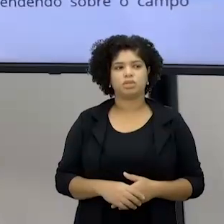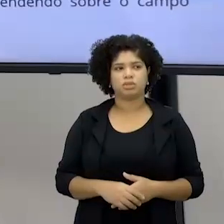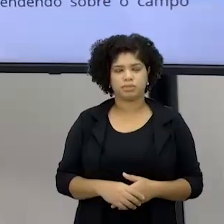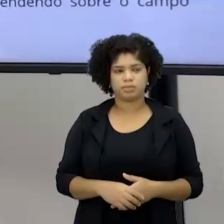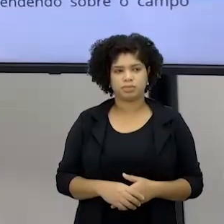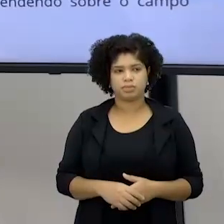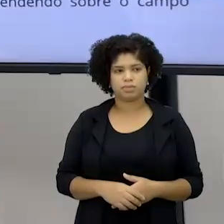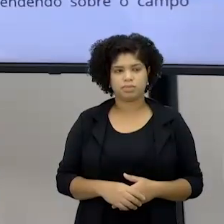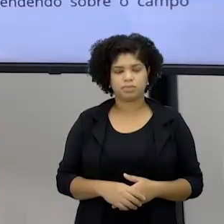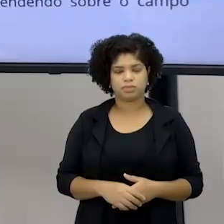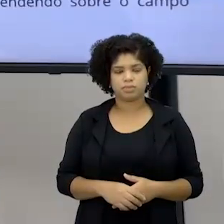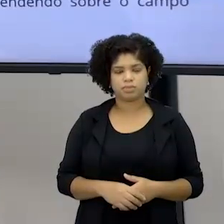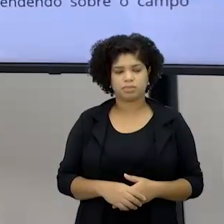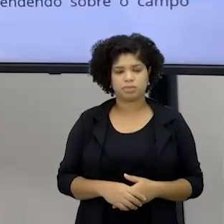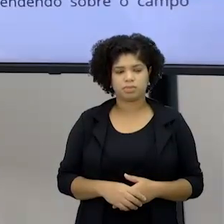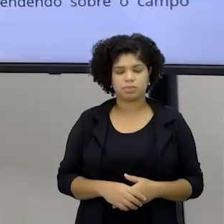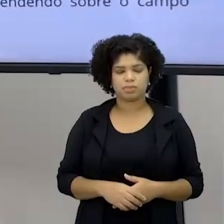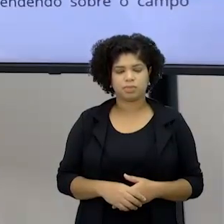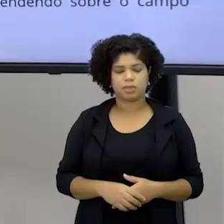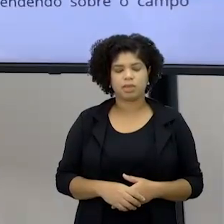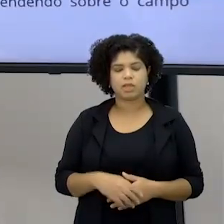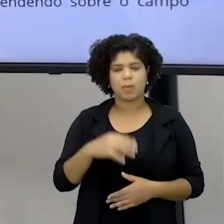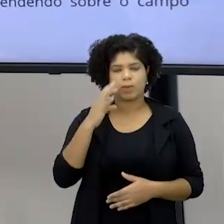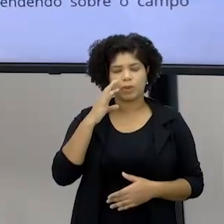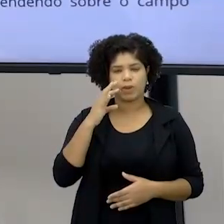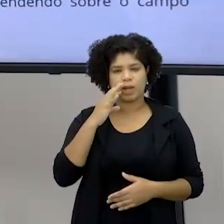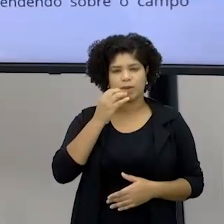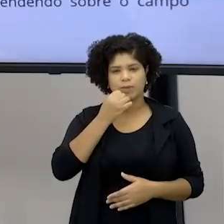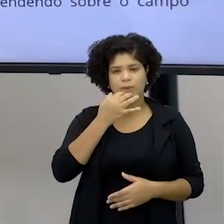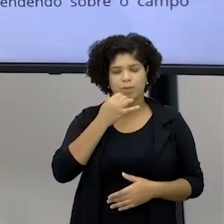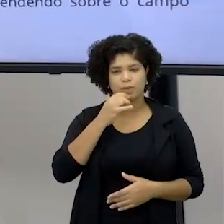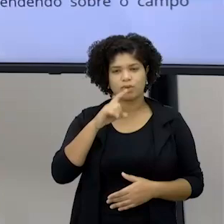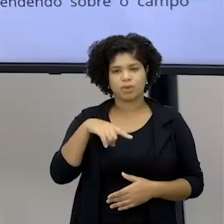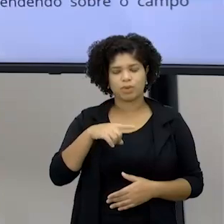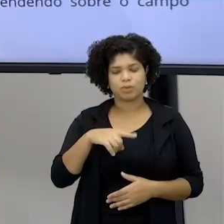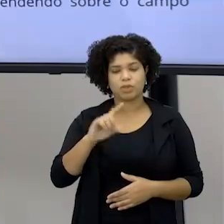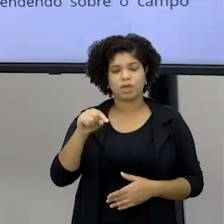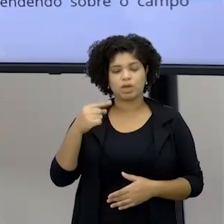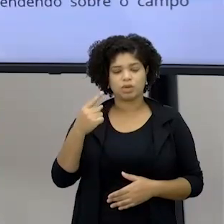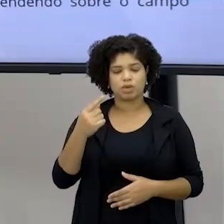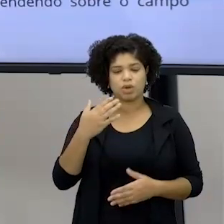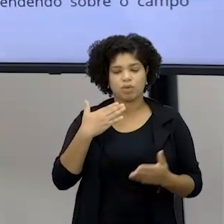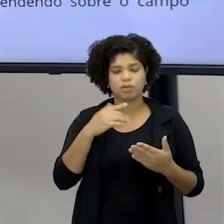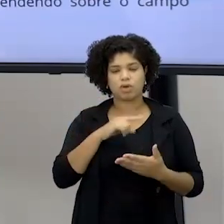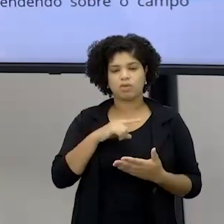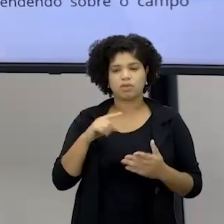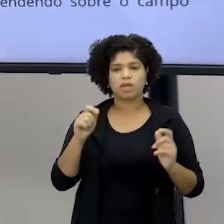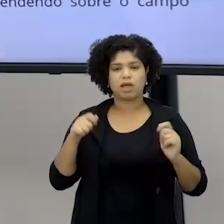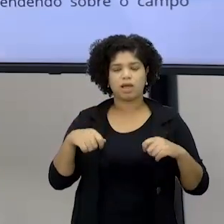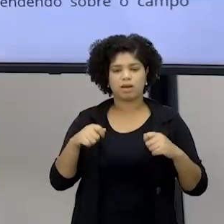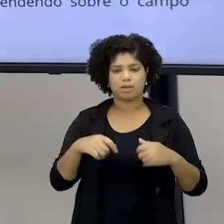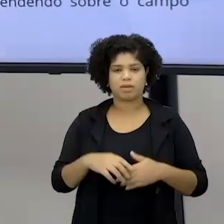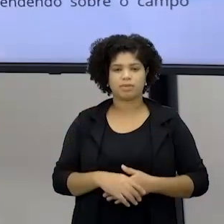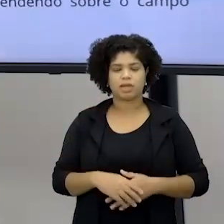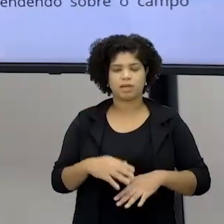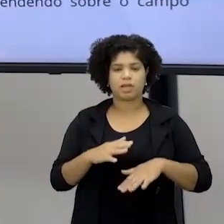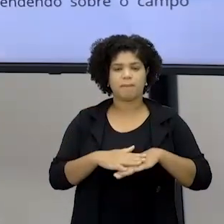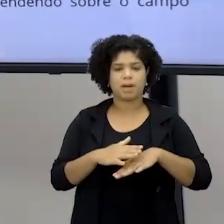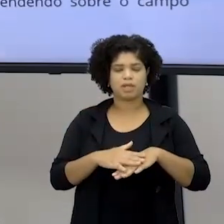como ele é apresentado. Gente, vai ser muito bacana esse estudo aí e depois trazer isso à nossa